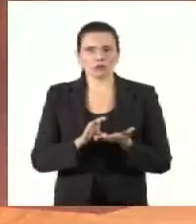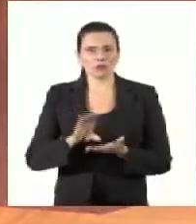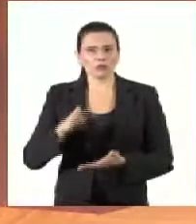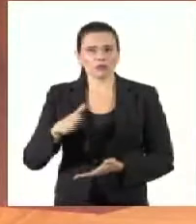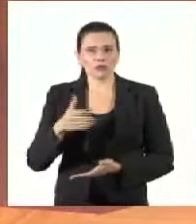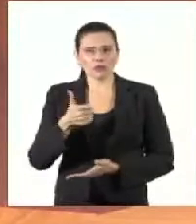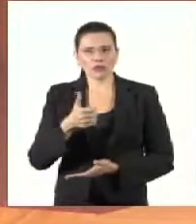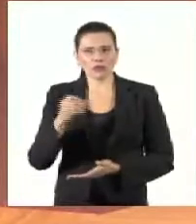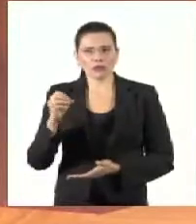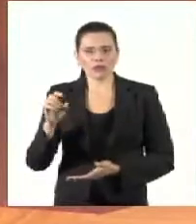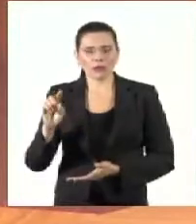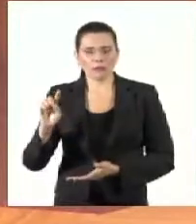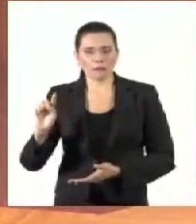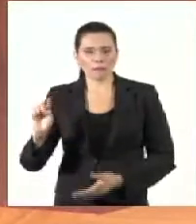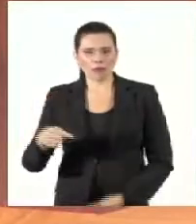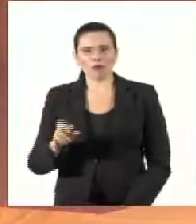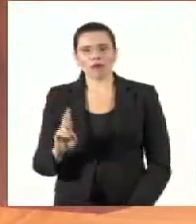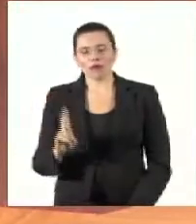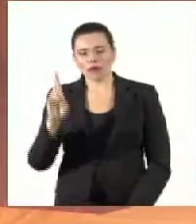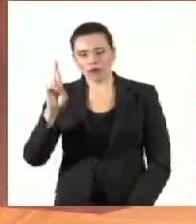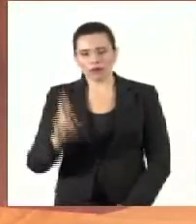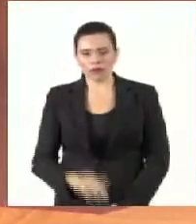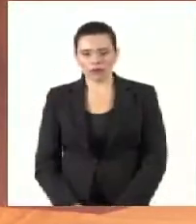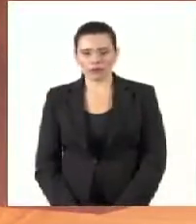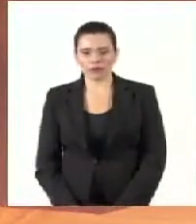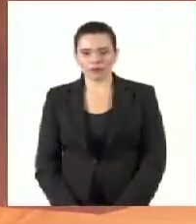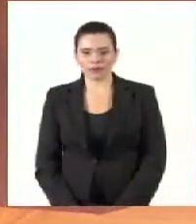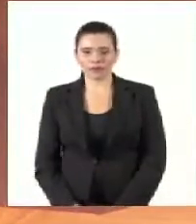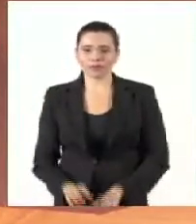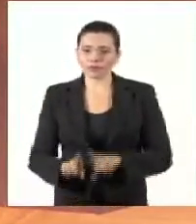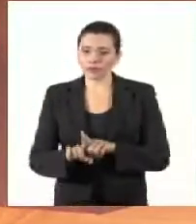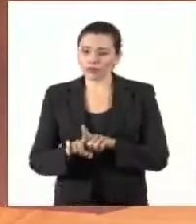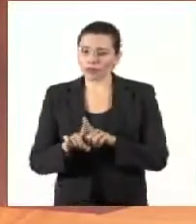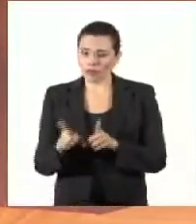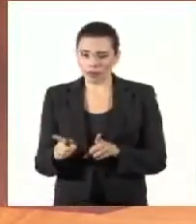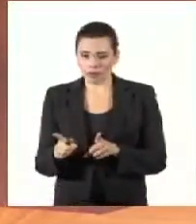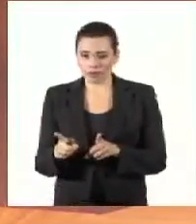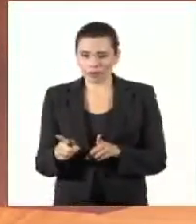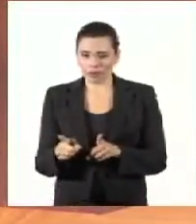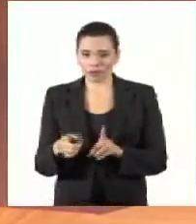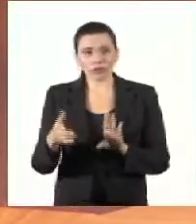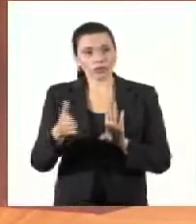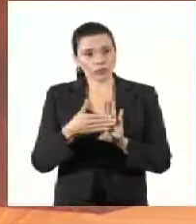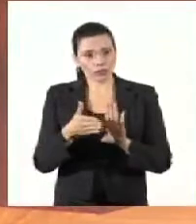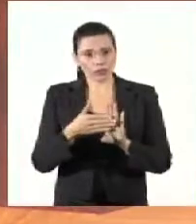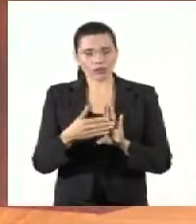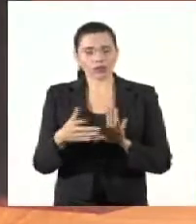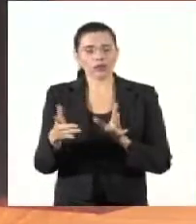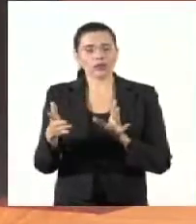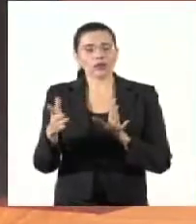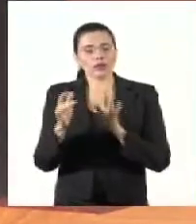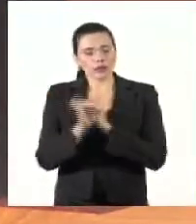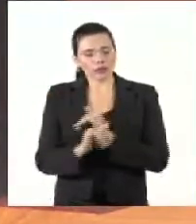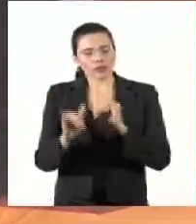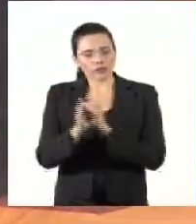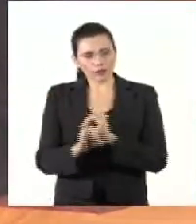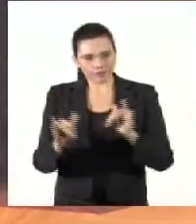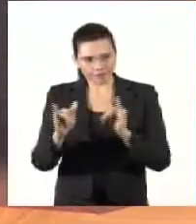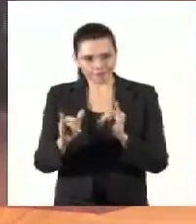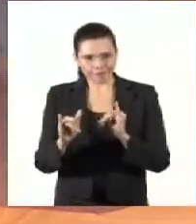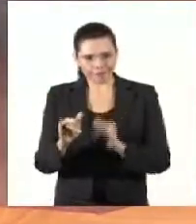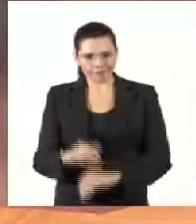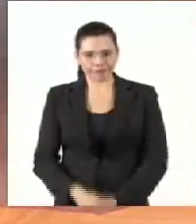Na nota, ele declarou que a Secretaria de Saúde não faz